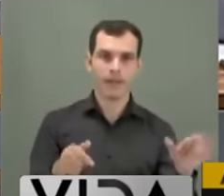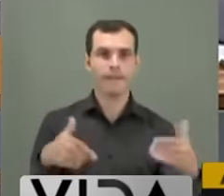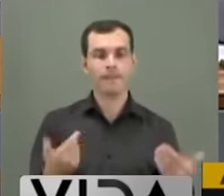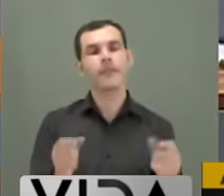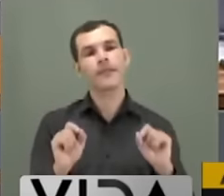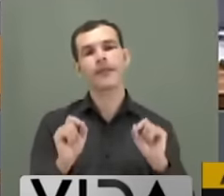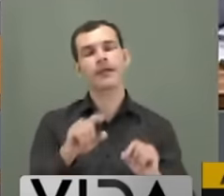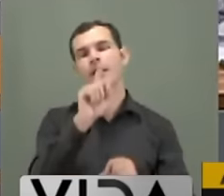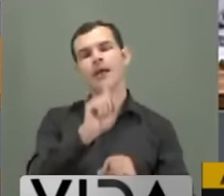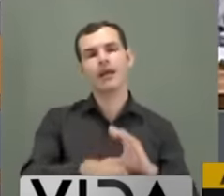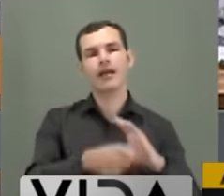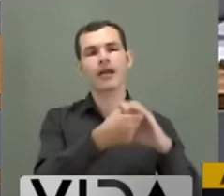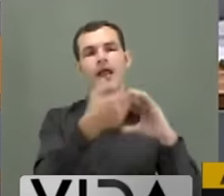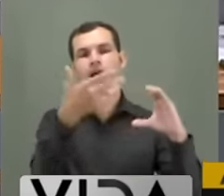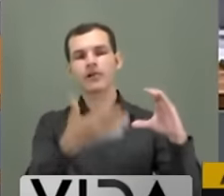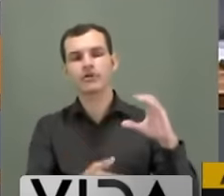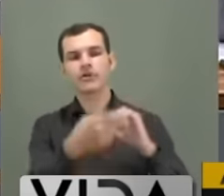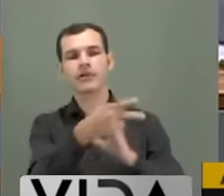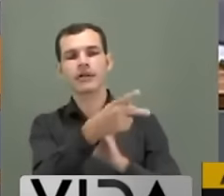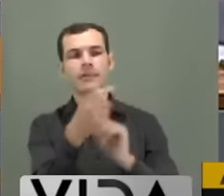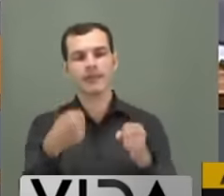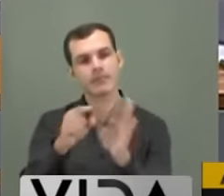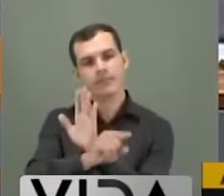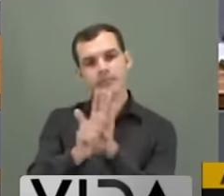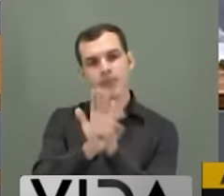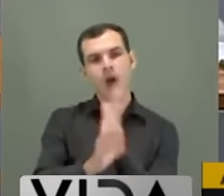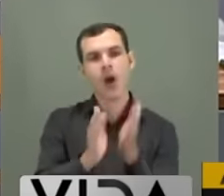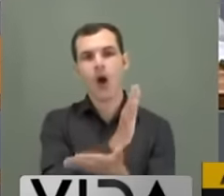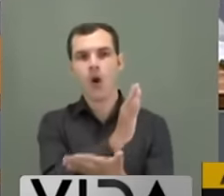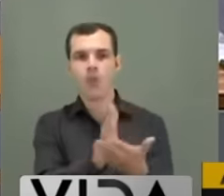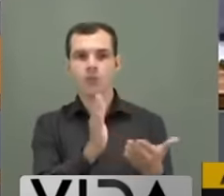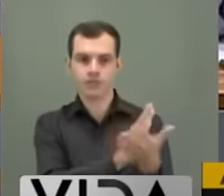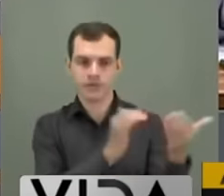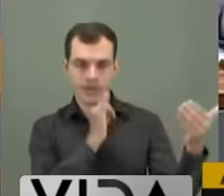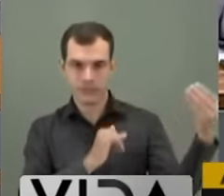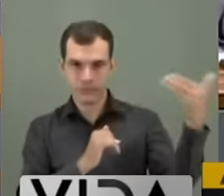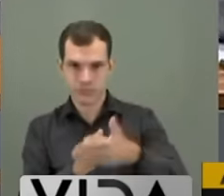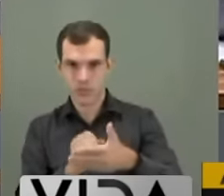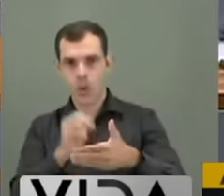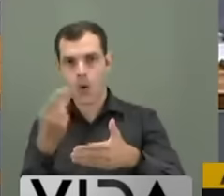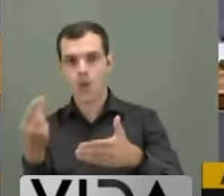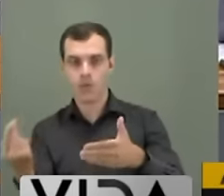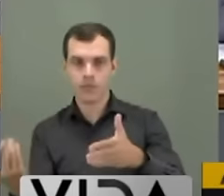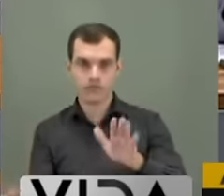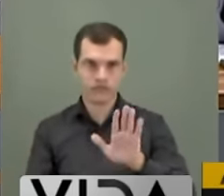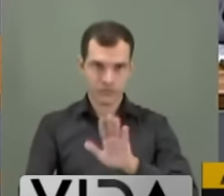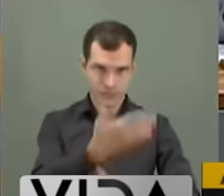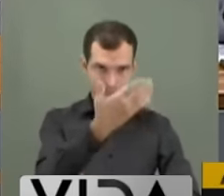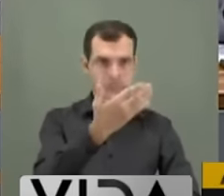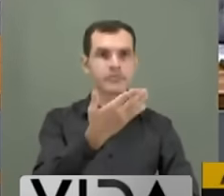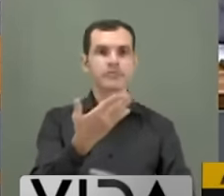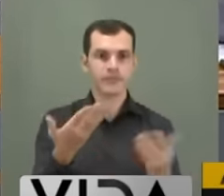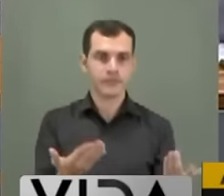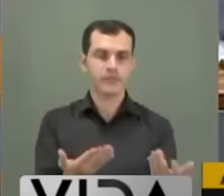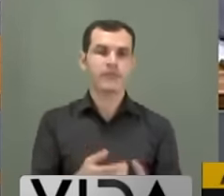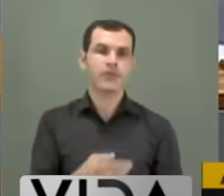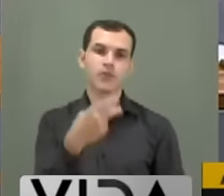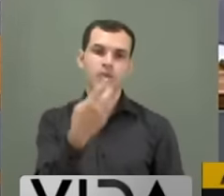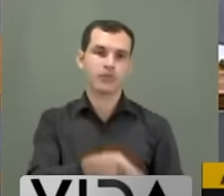alguns questionamentos ao ingressar ou até sair do território nacional. No caso dele, não tinha ordem judicial, era uma questão de controle Ok, preventivo. então